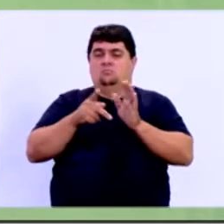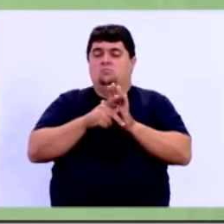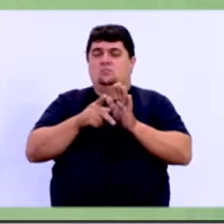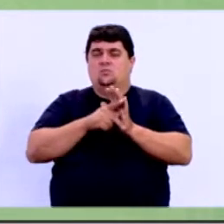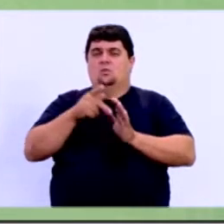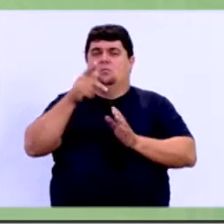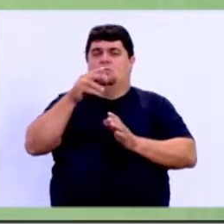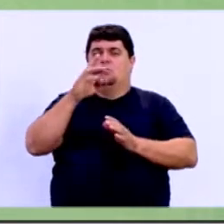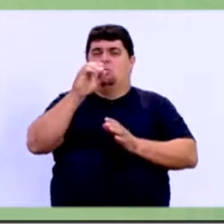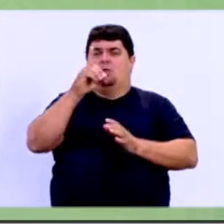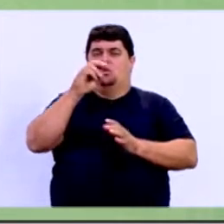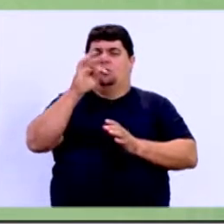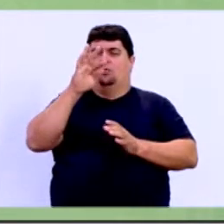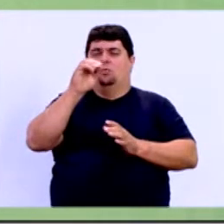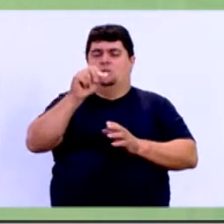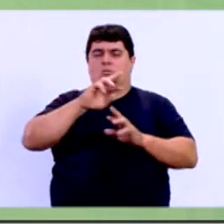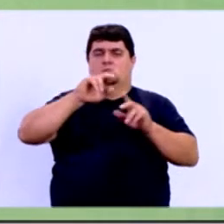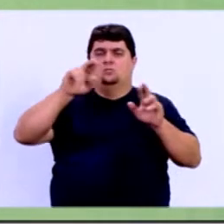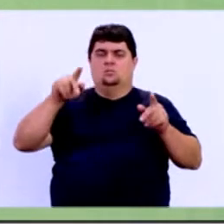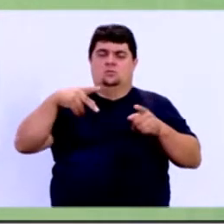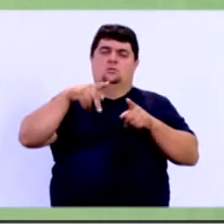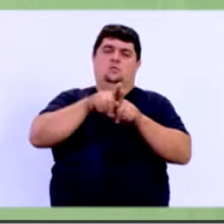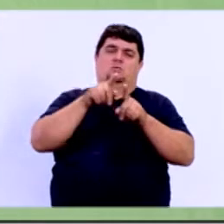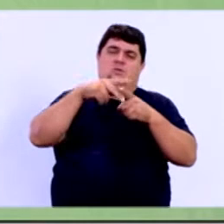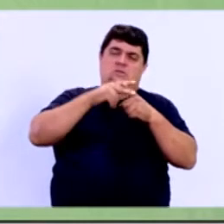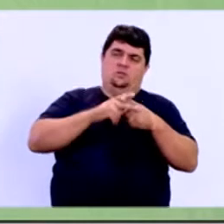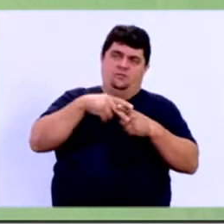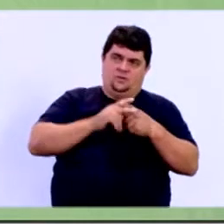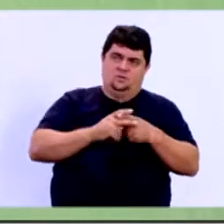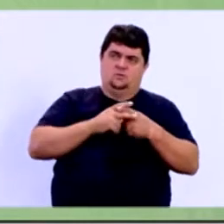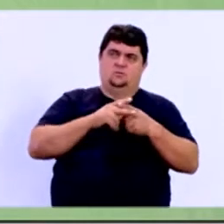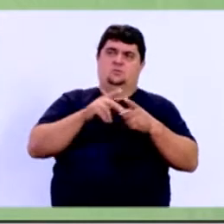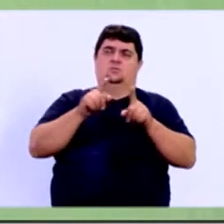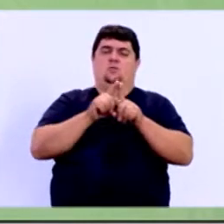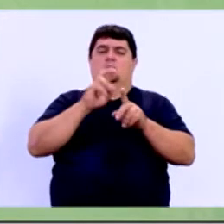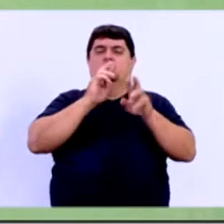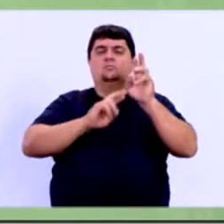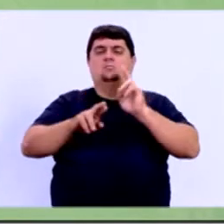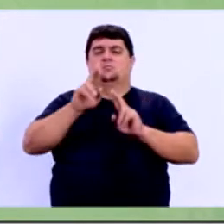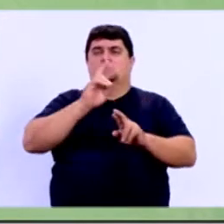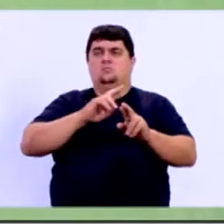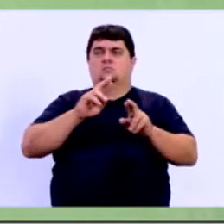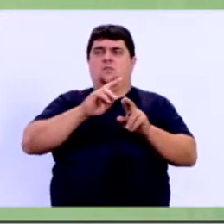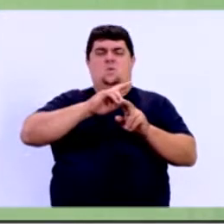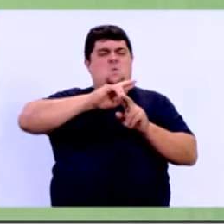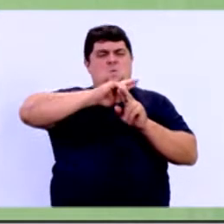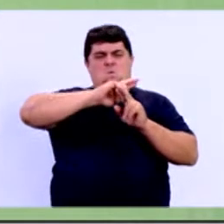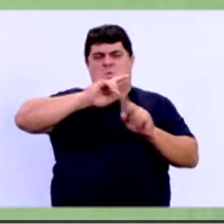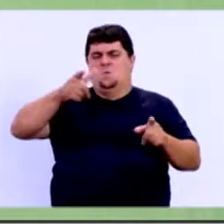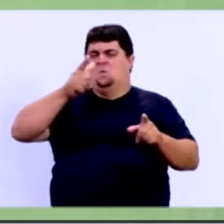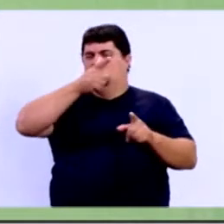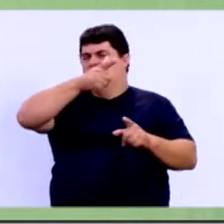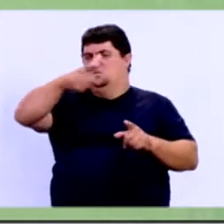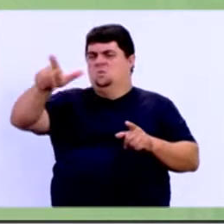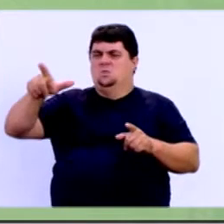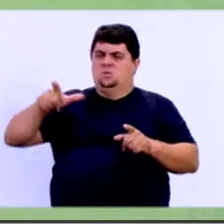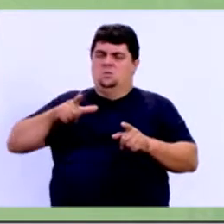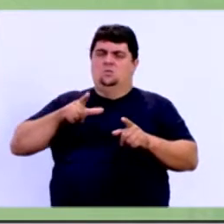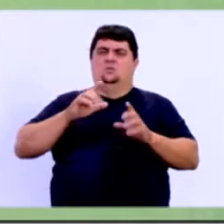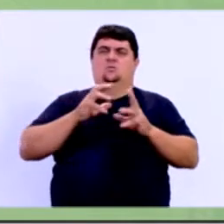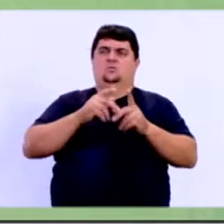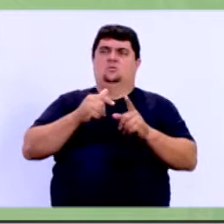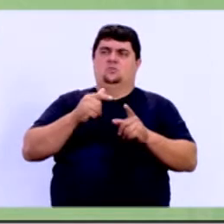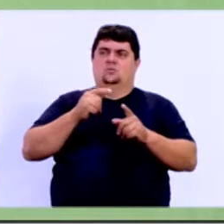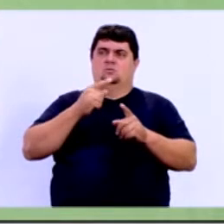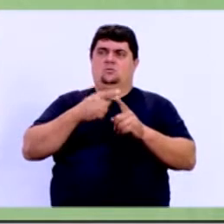os produtos, os serviços, né, os resultados e outras iniciativas empresariais, né,